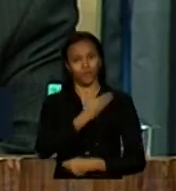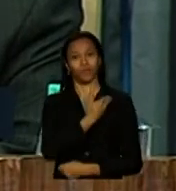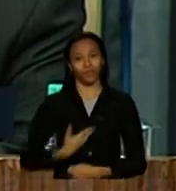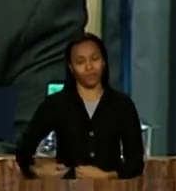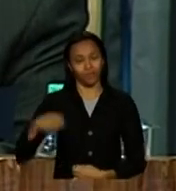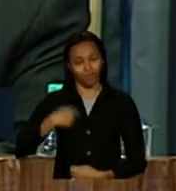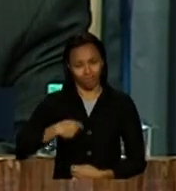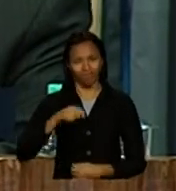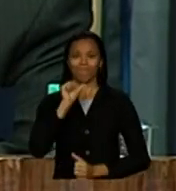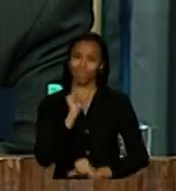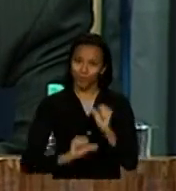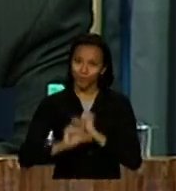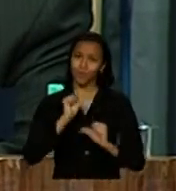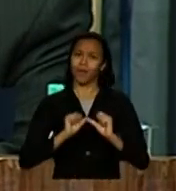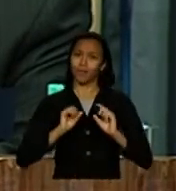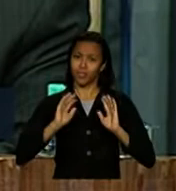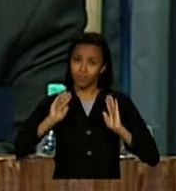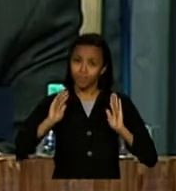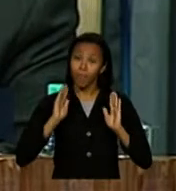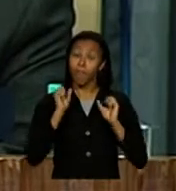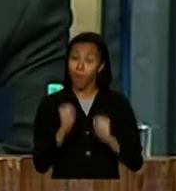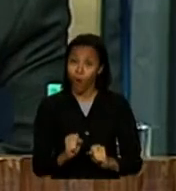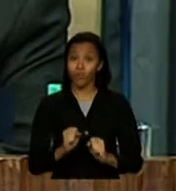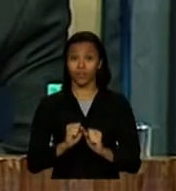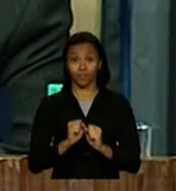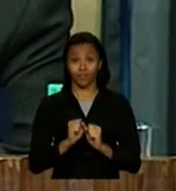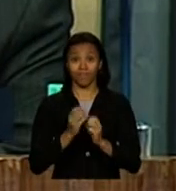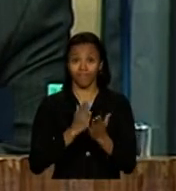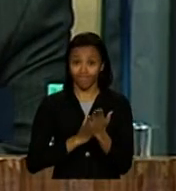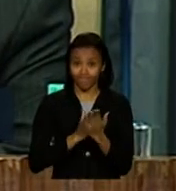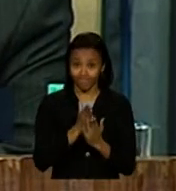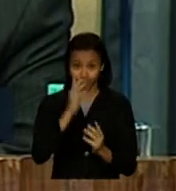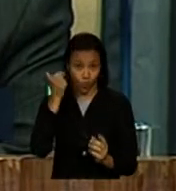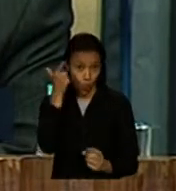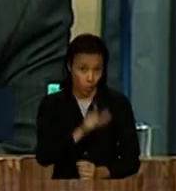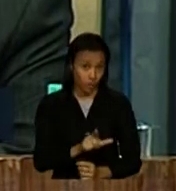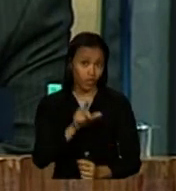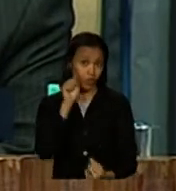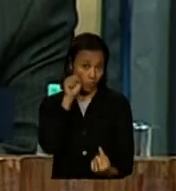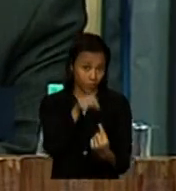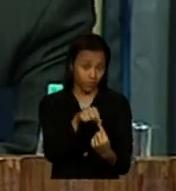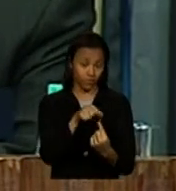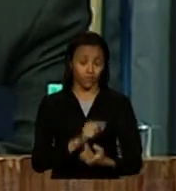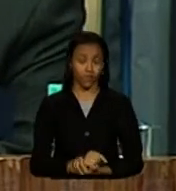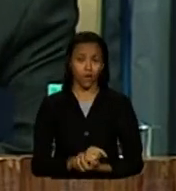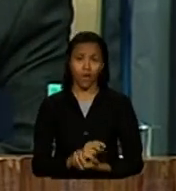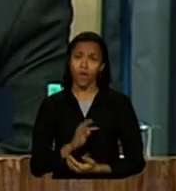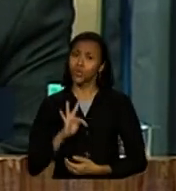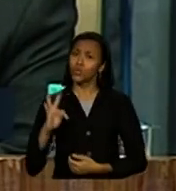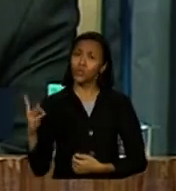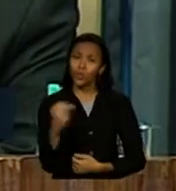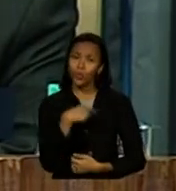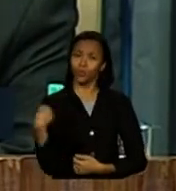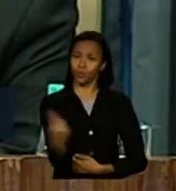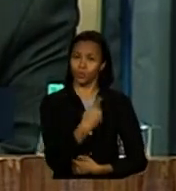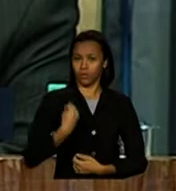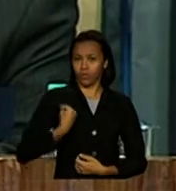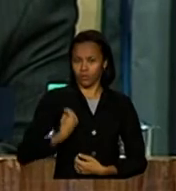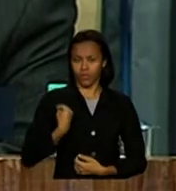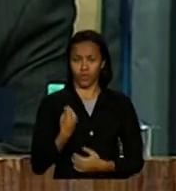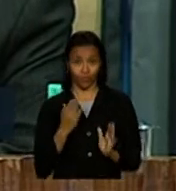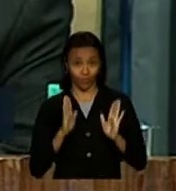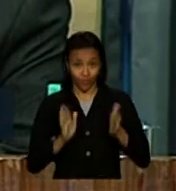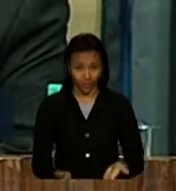exigir para Que ela possa cumprir de fato a sua função e vocês todos nós que vivemos